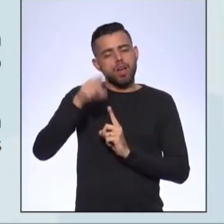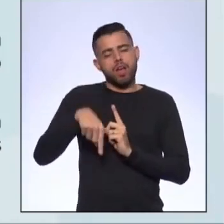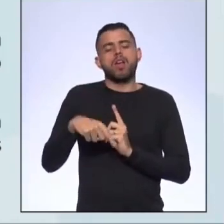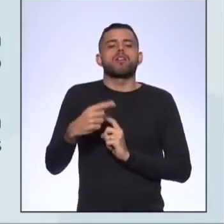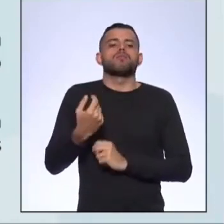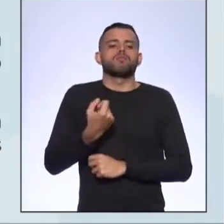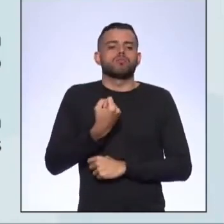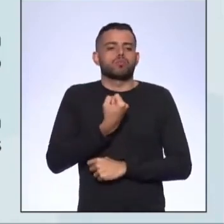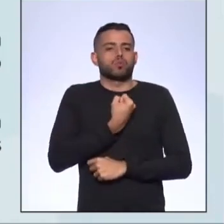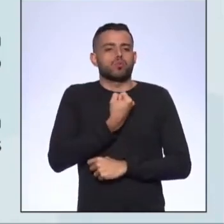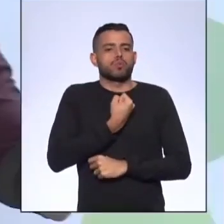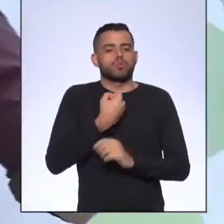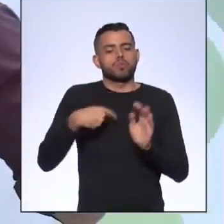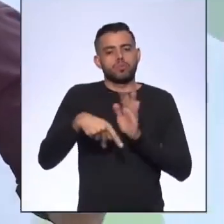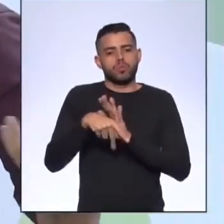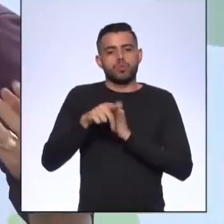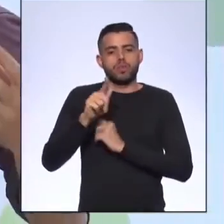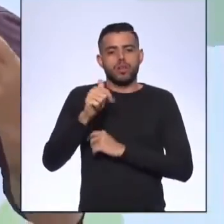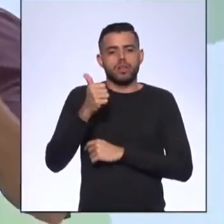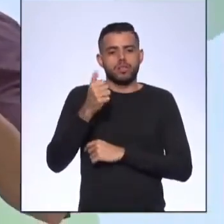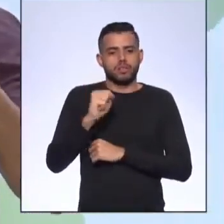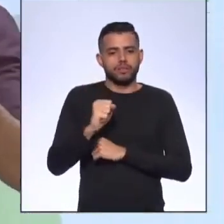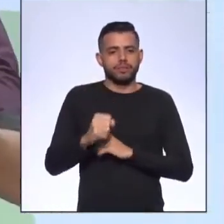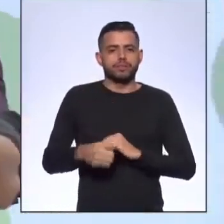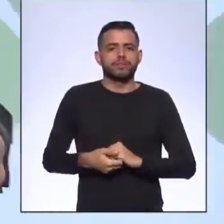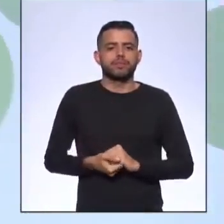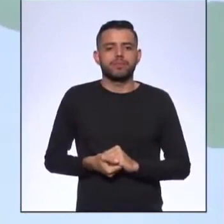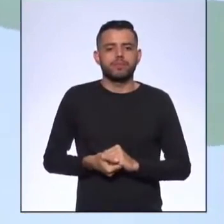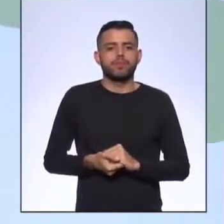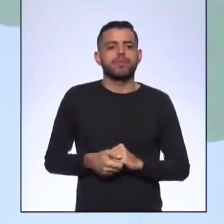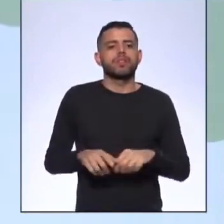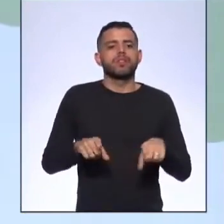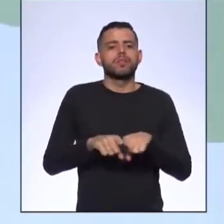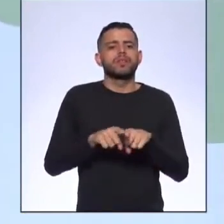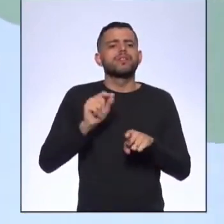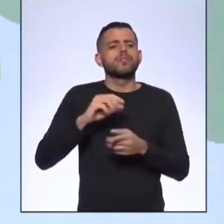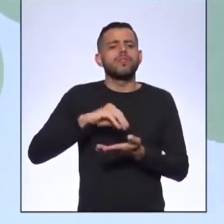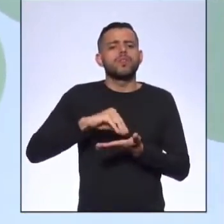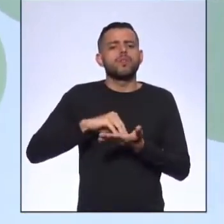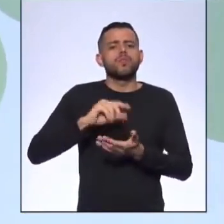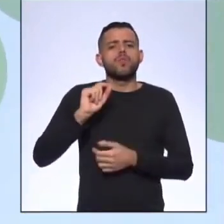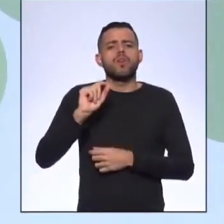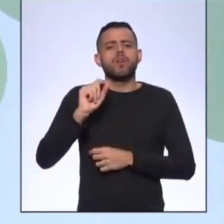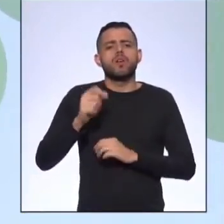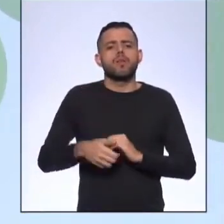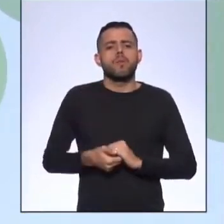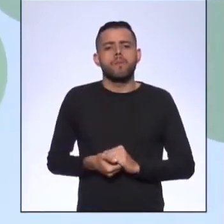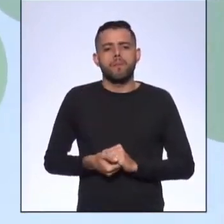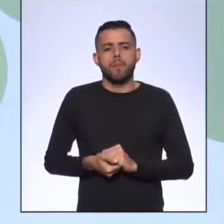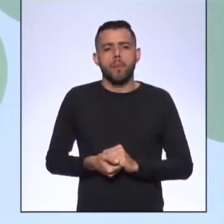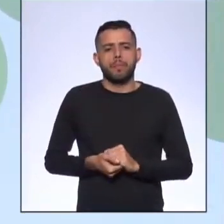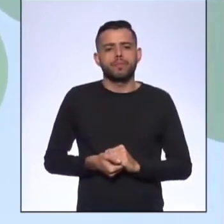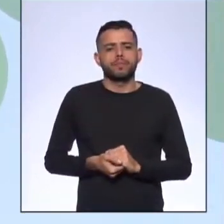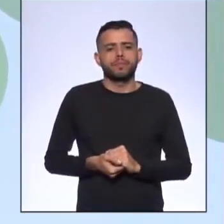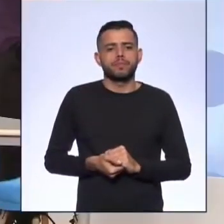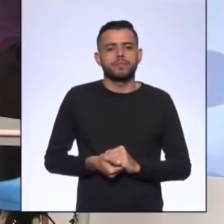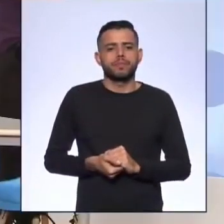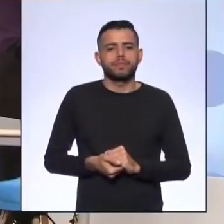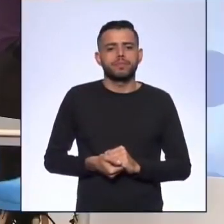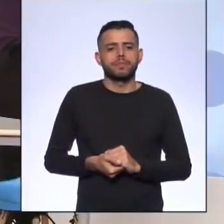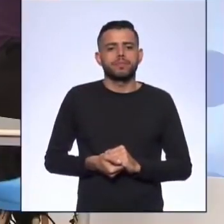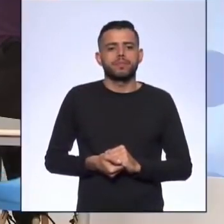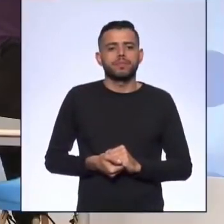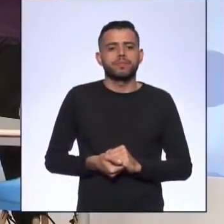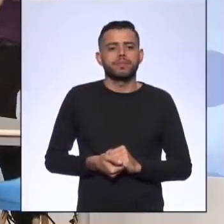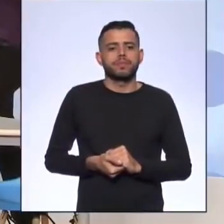grandezas variáveis de estado de um gás, né, Fábio? Pressão, volume, temperatura, e também tem o qual? Qual é o outro que tem? Pressão,